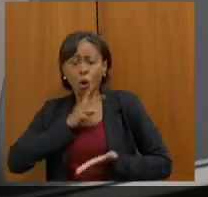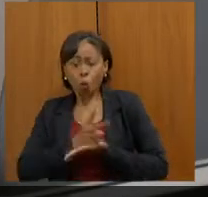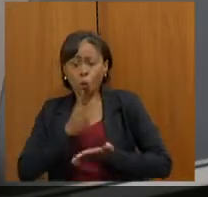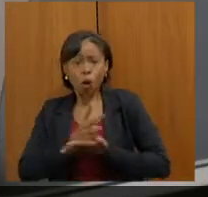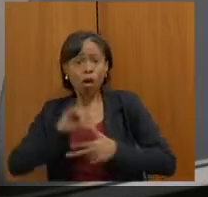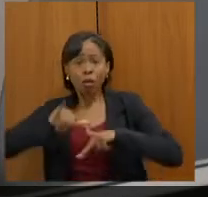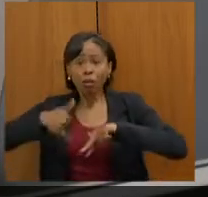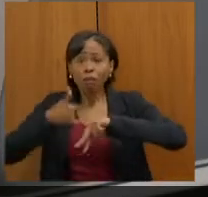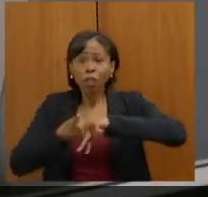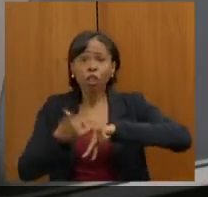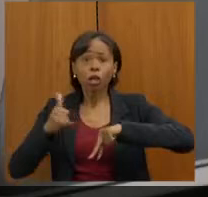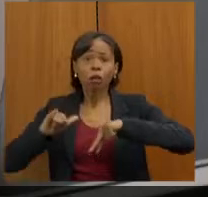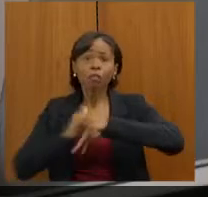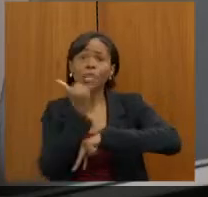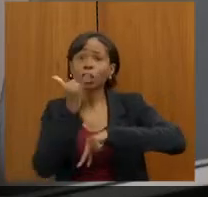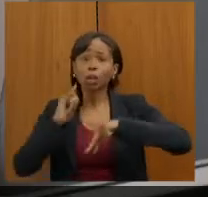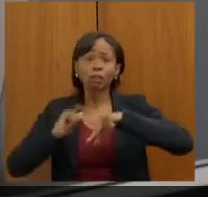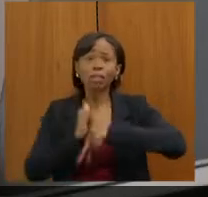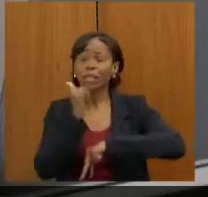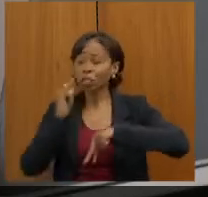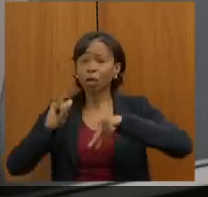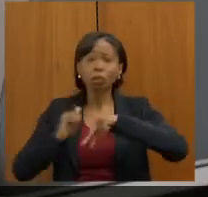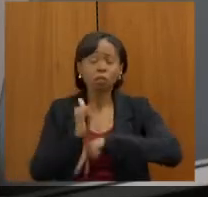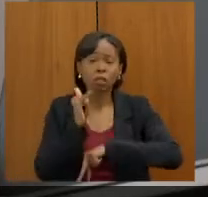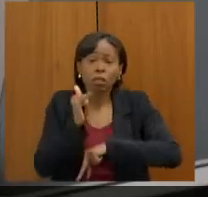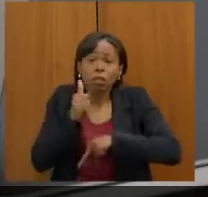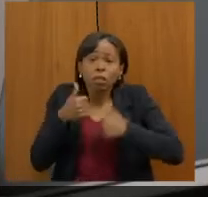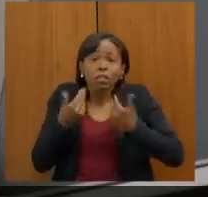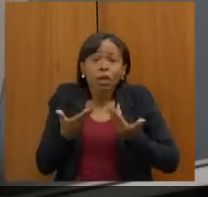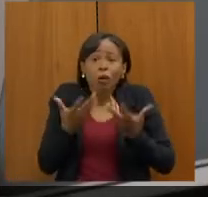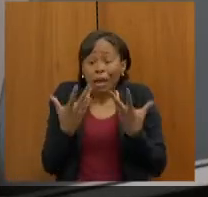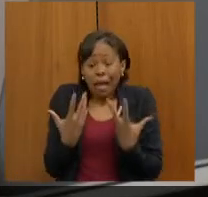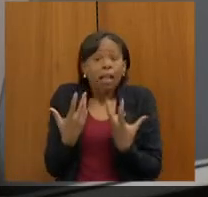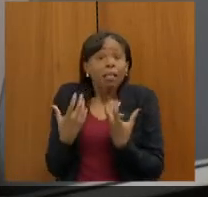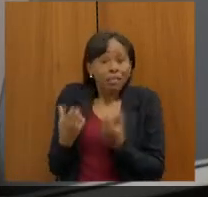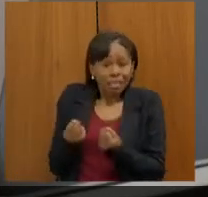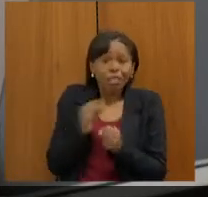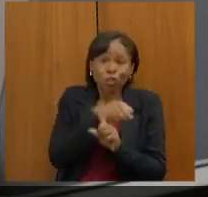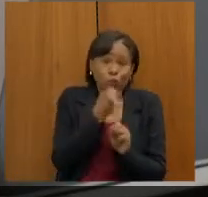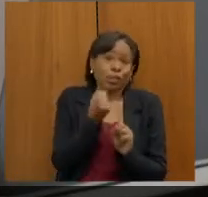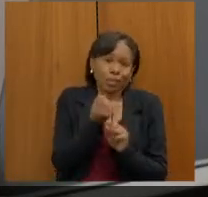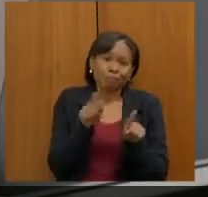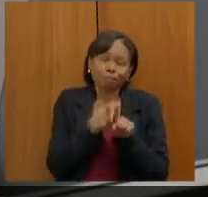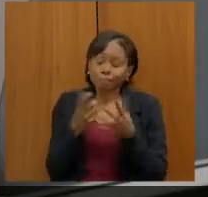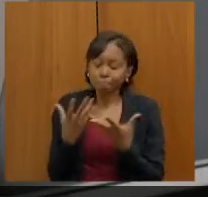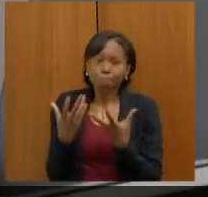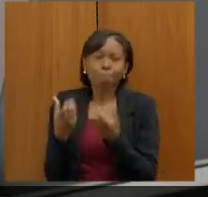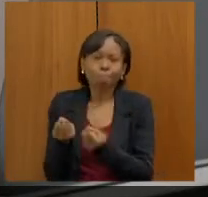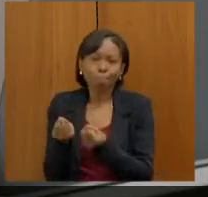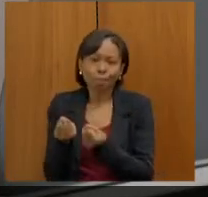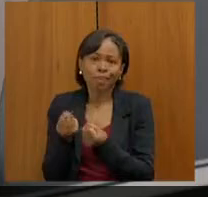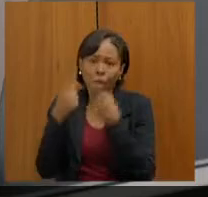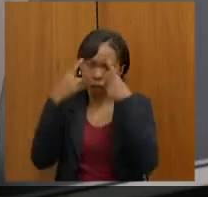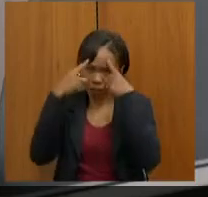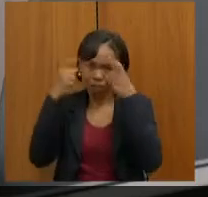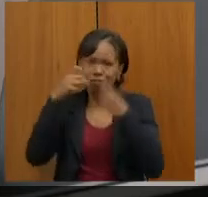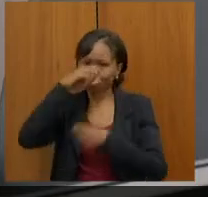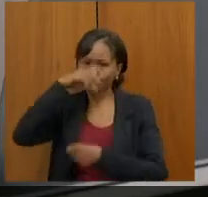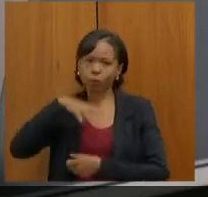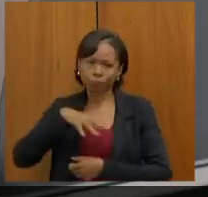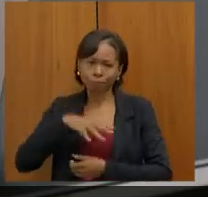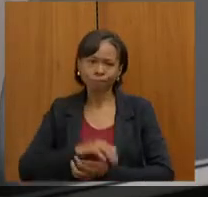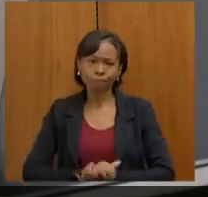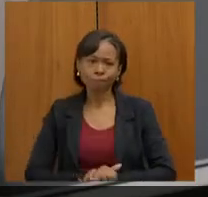essa violência re Corra Que a sociedade aceite de alguma forma essa violência e nós no